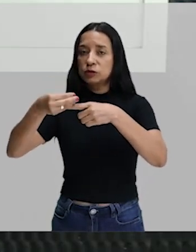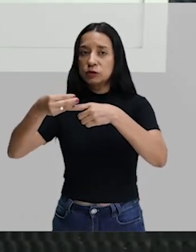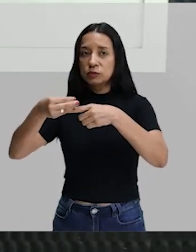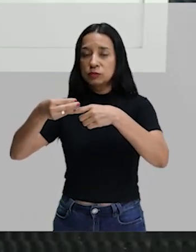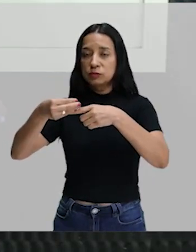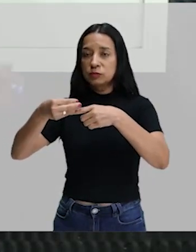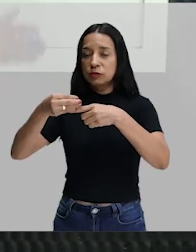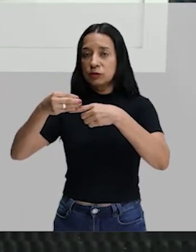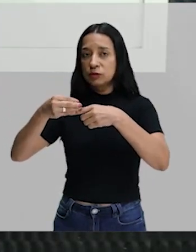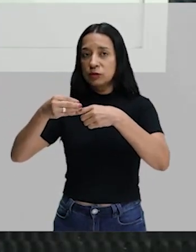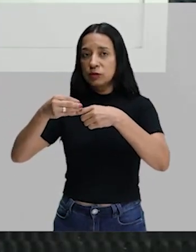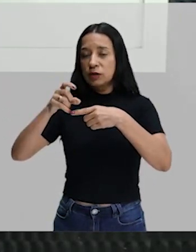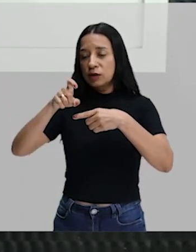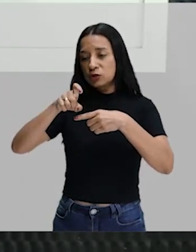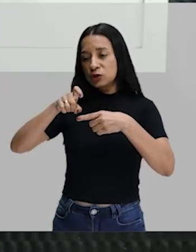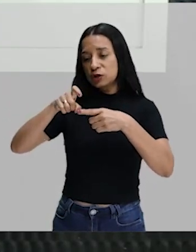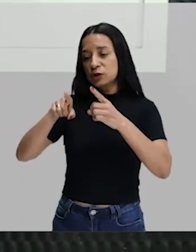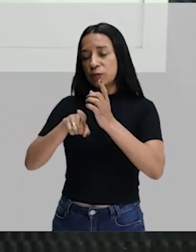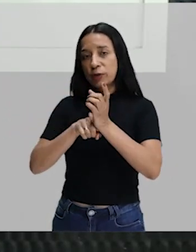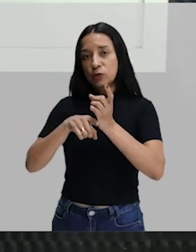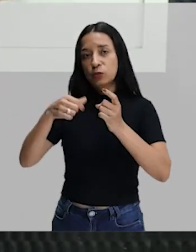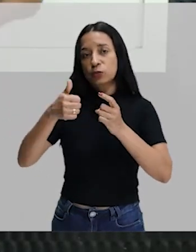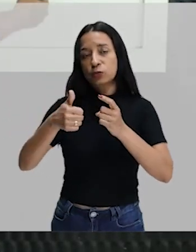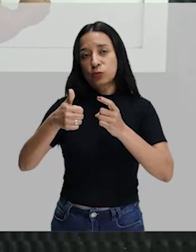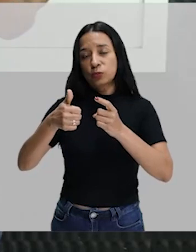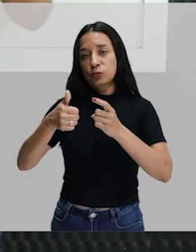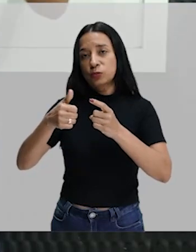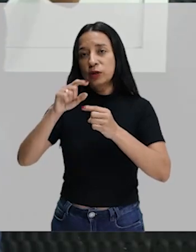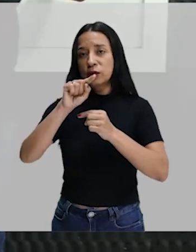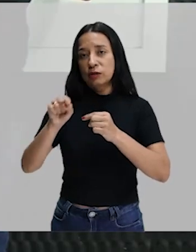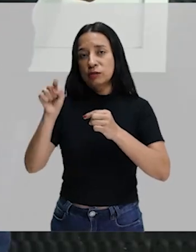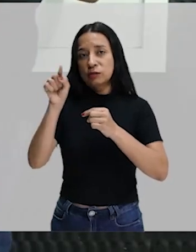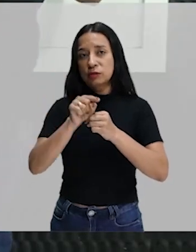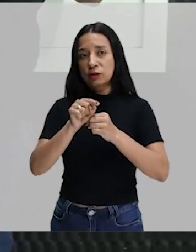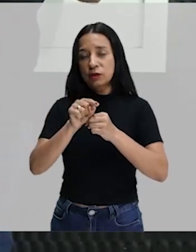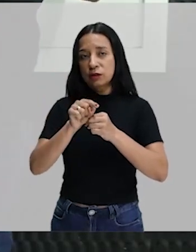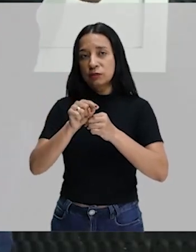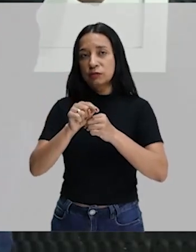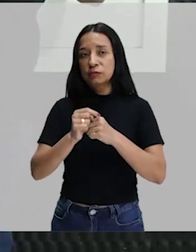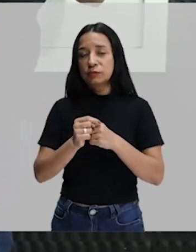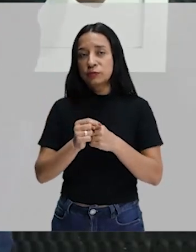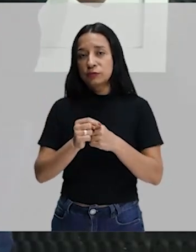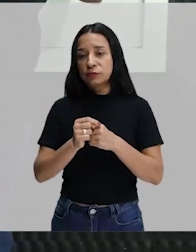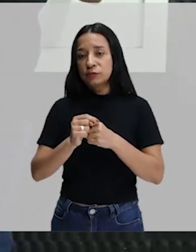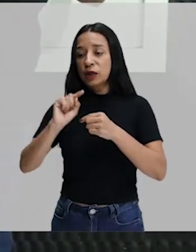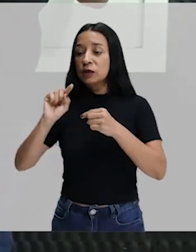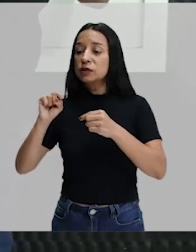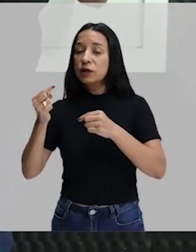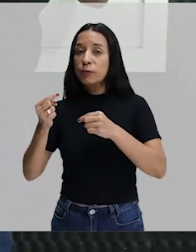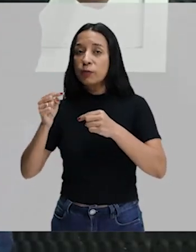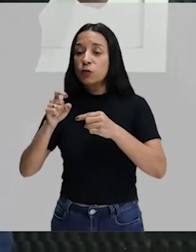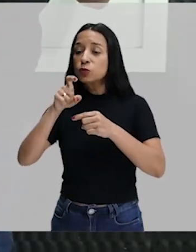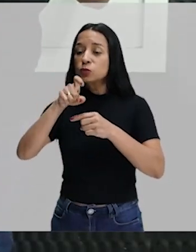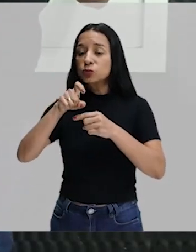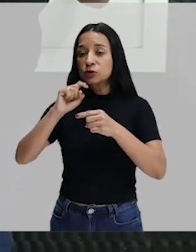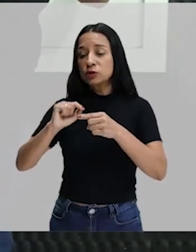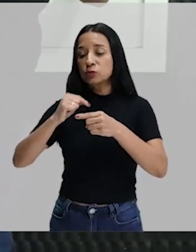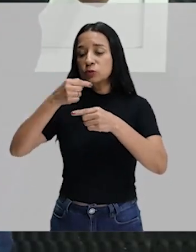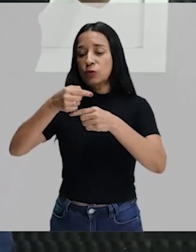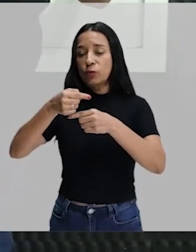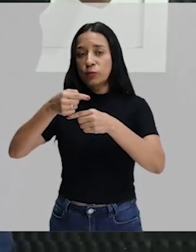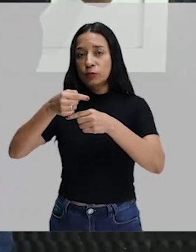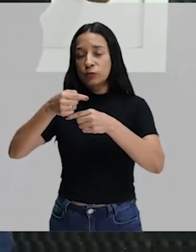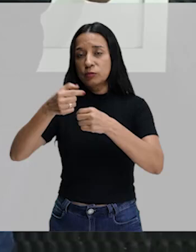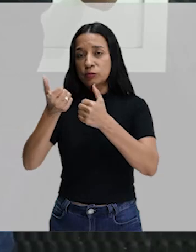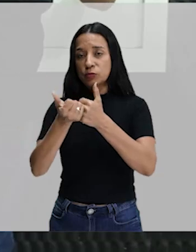com x menos 1. E o x menos 2 sobe multiplicando. Então, vai ficar A multiplicado por x menos